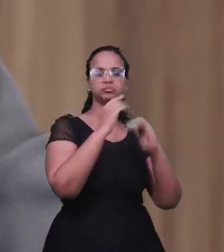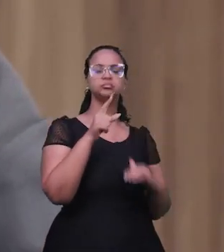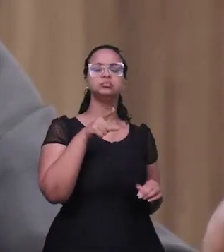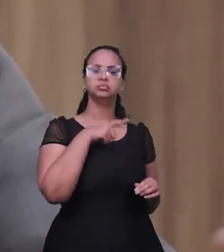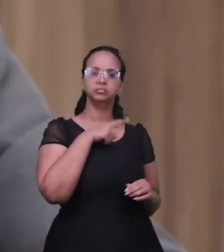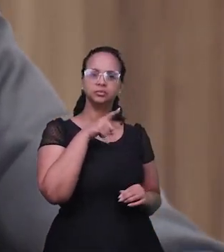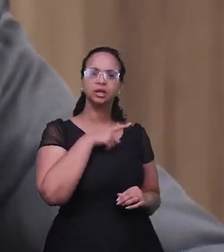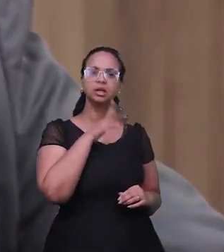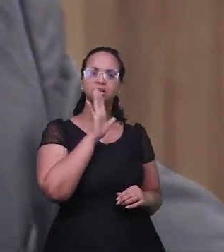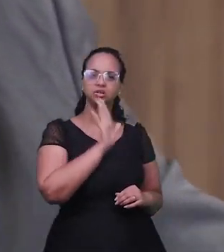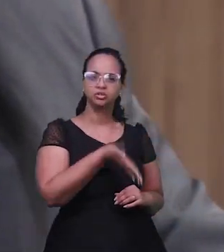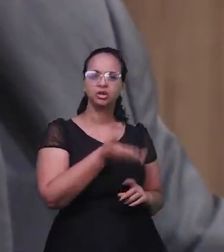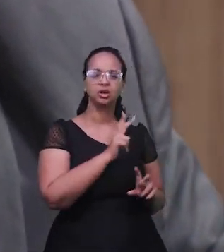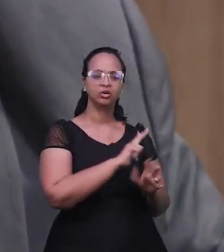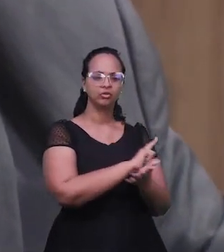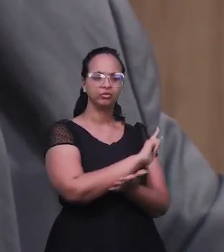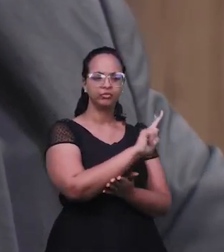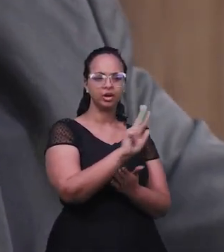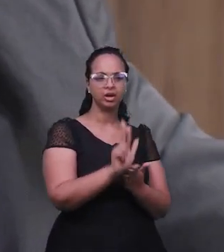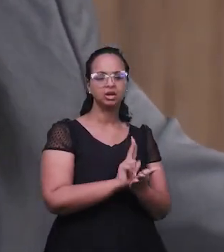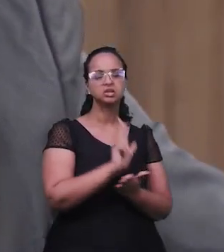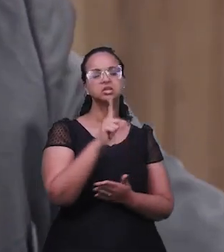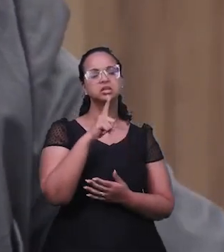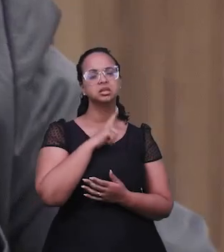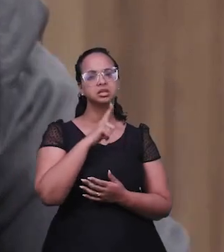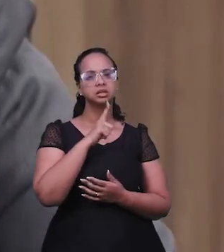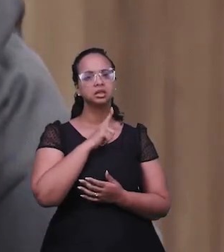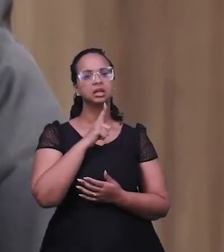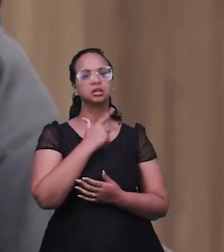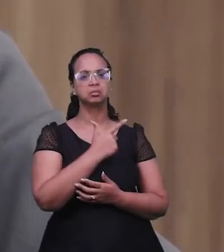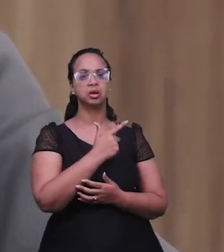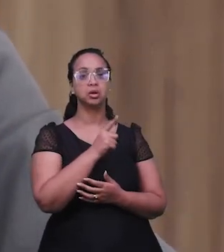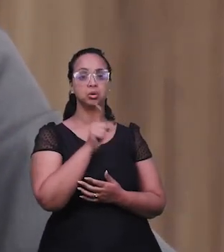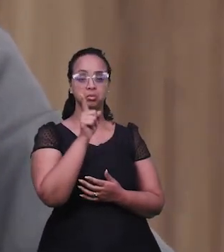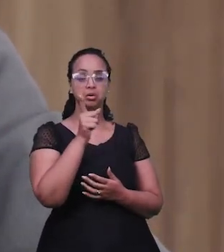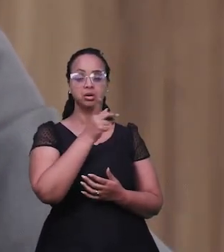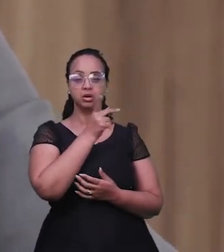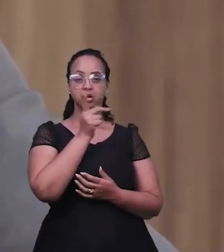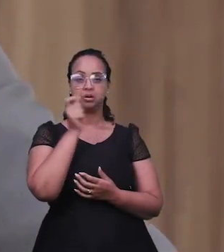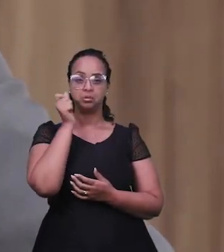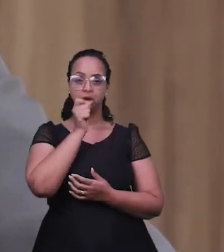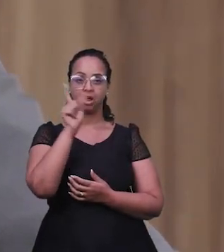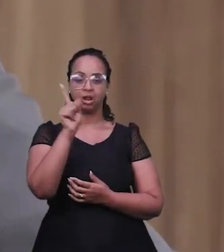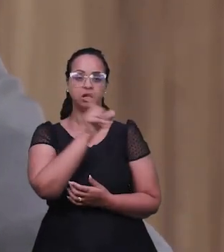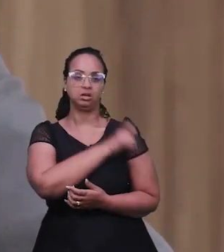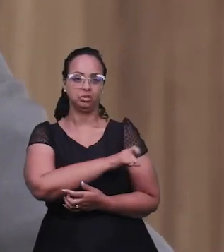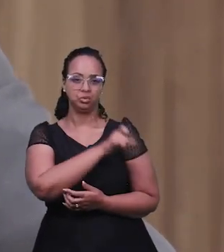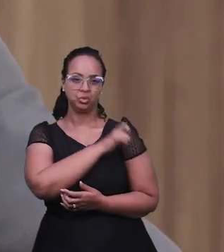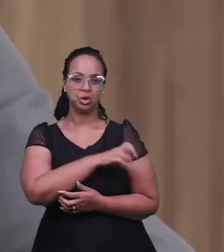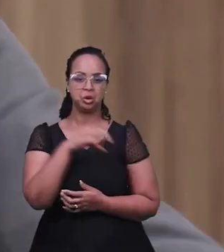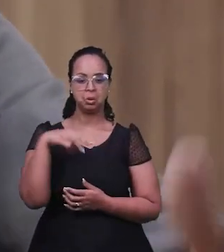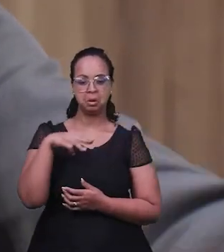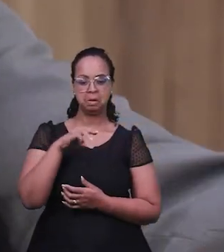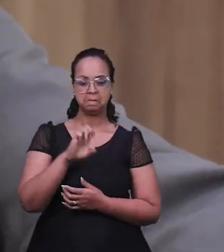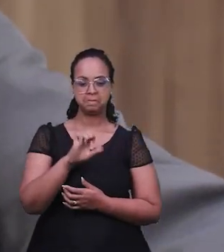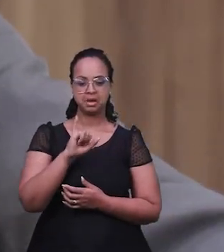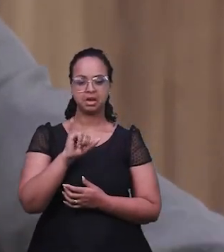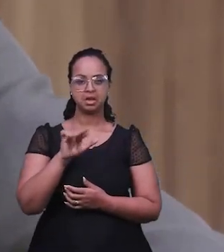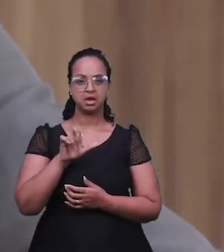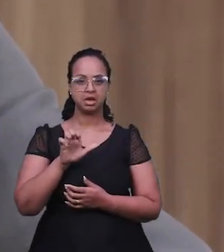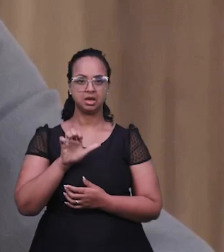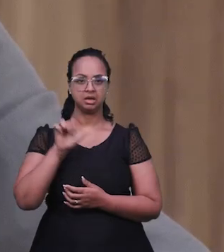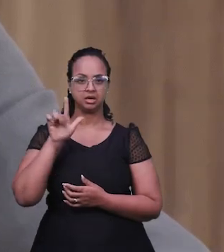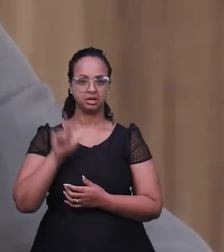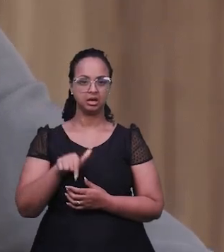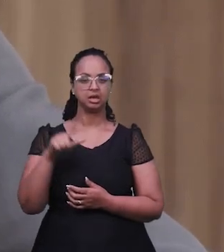um efeito, como nós já tivemos vários, né? Teve uma irmã lá no Meia, no Rio de Janeiro, logo no meio